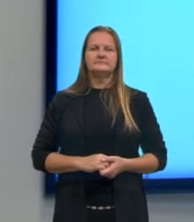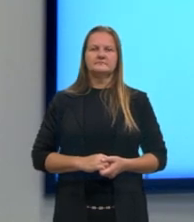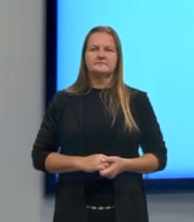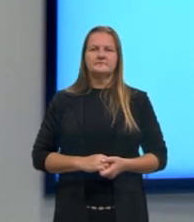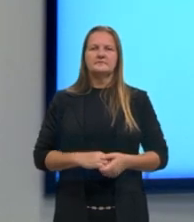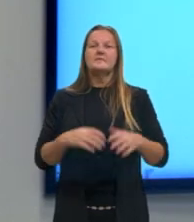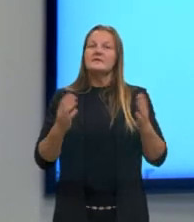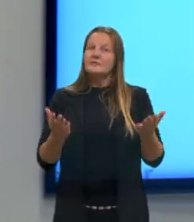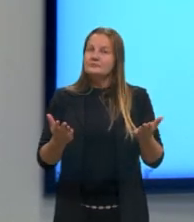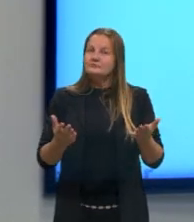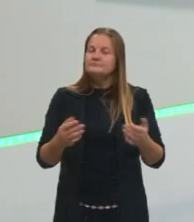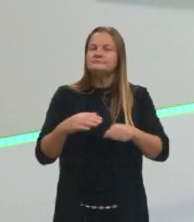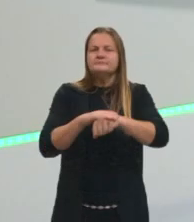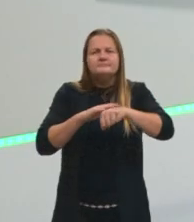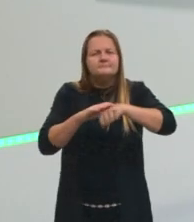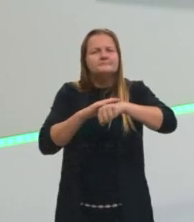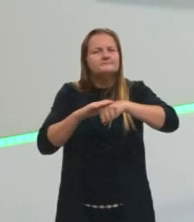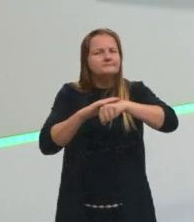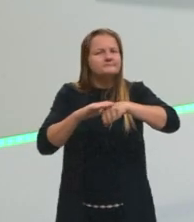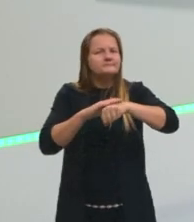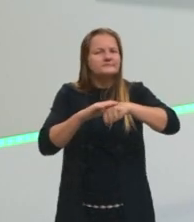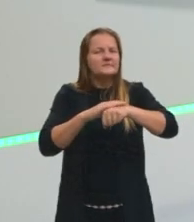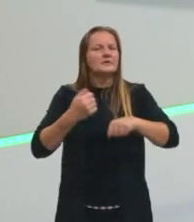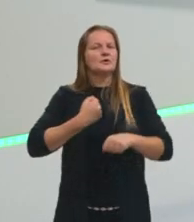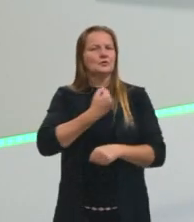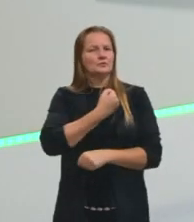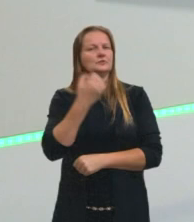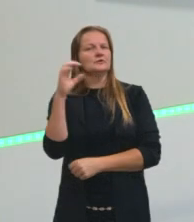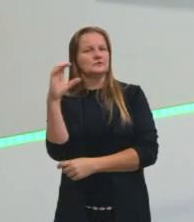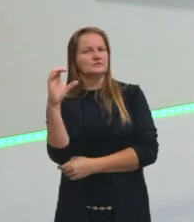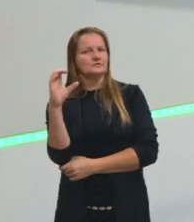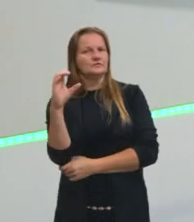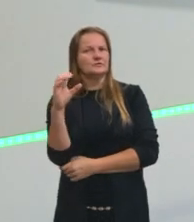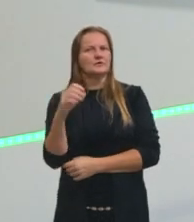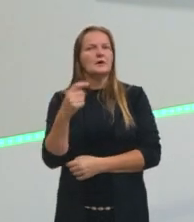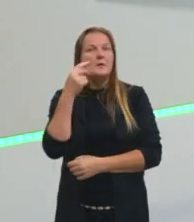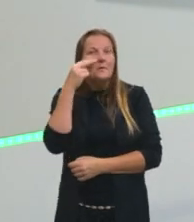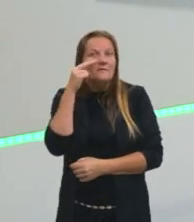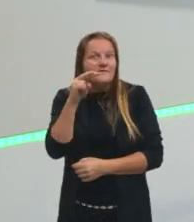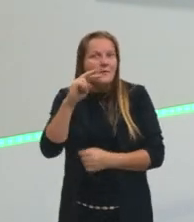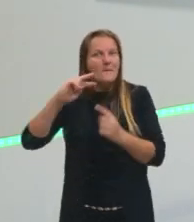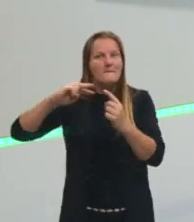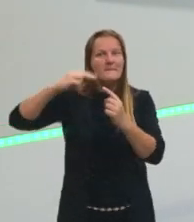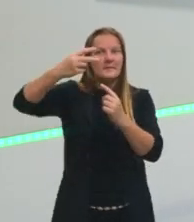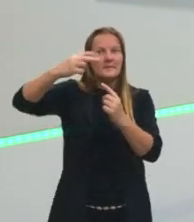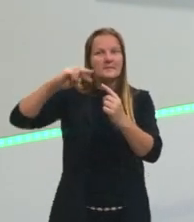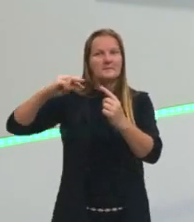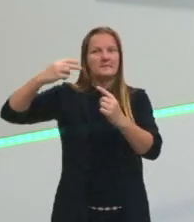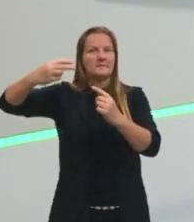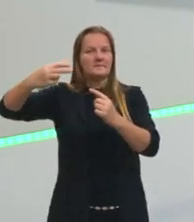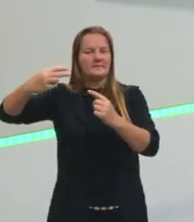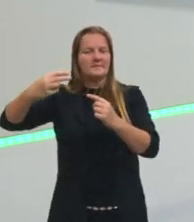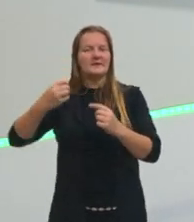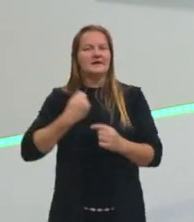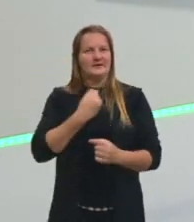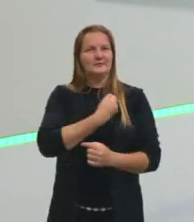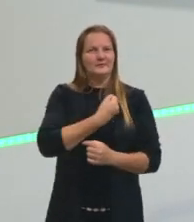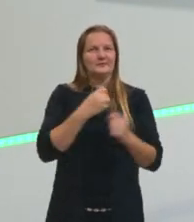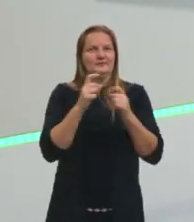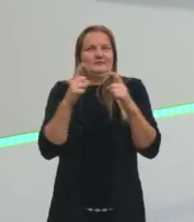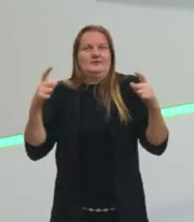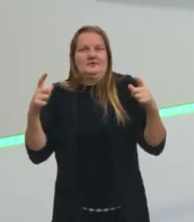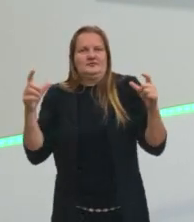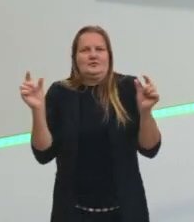Tá bom então a gente tava falando ali sobre a notação científica e a gente viu algumas potências é de números grandes